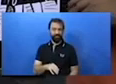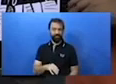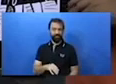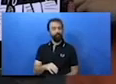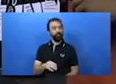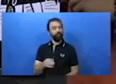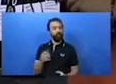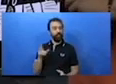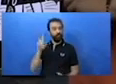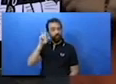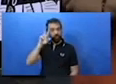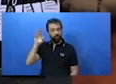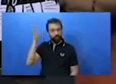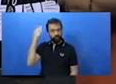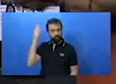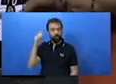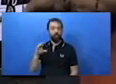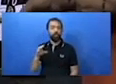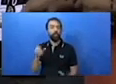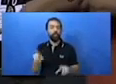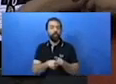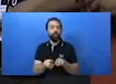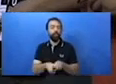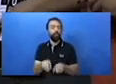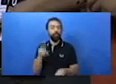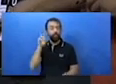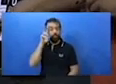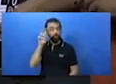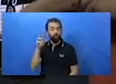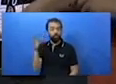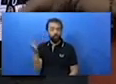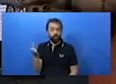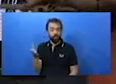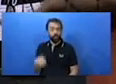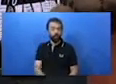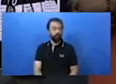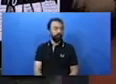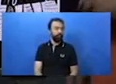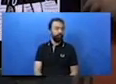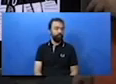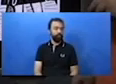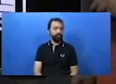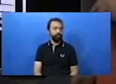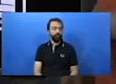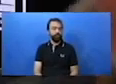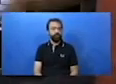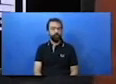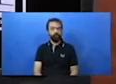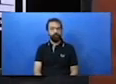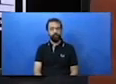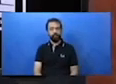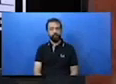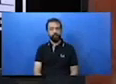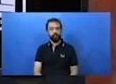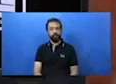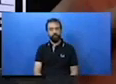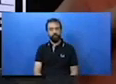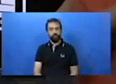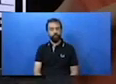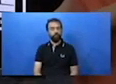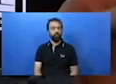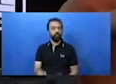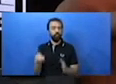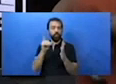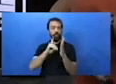contar histórias mais antigas, como também para ilustrar uma história mais moderna. Os desenhos